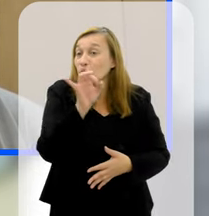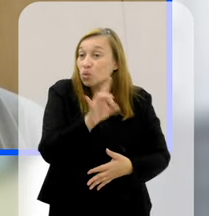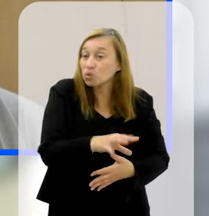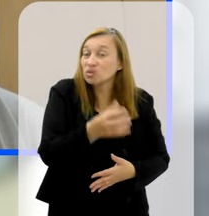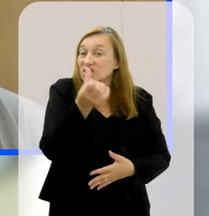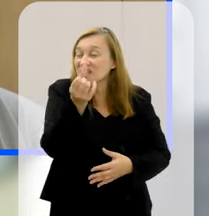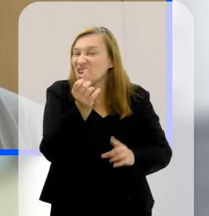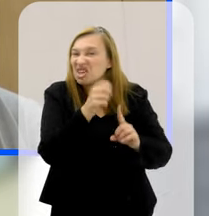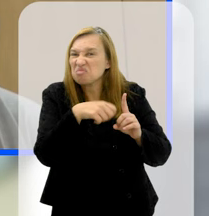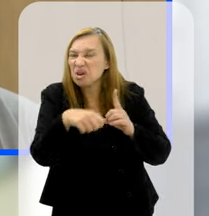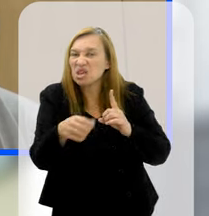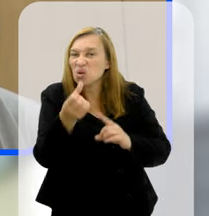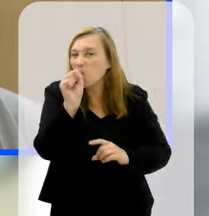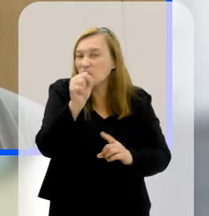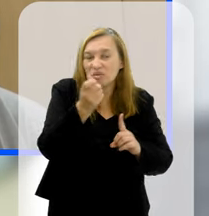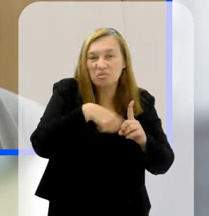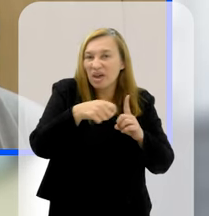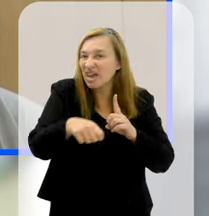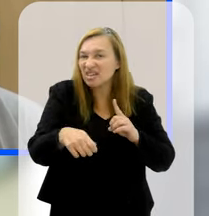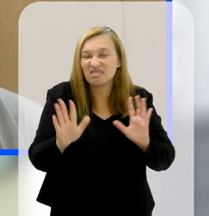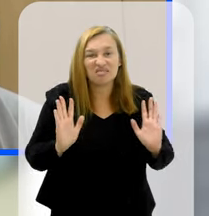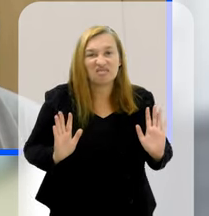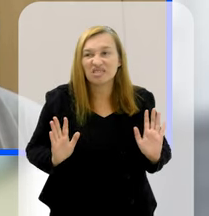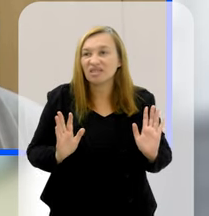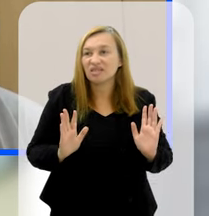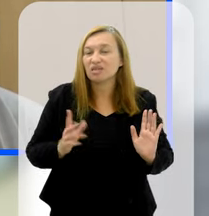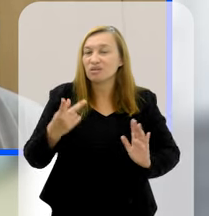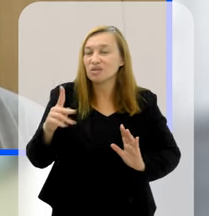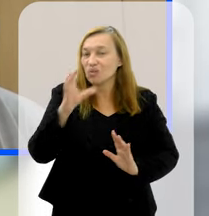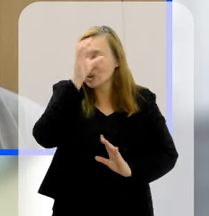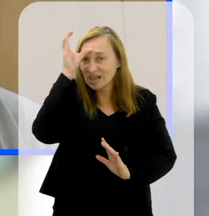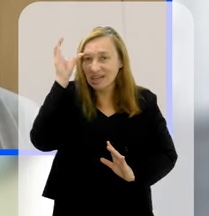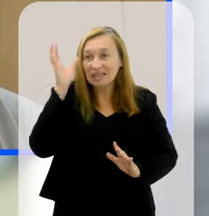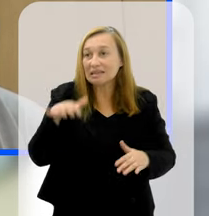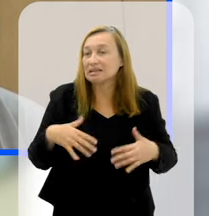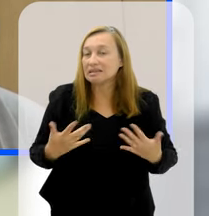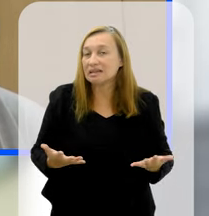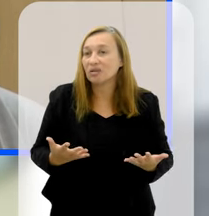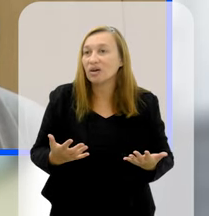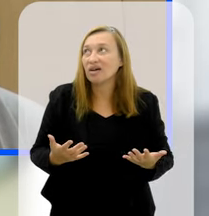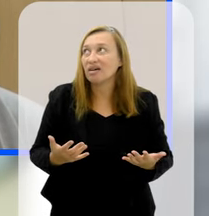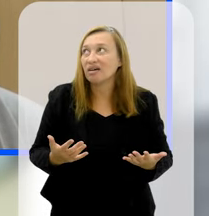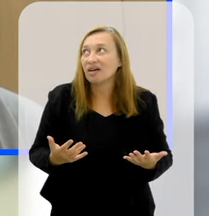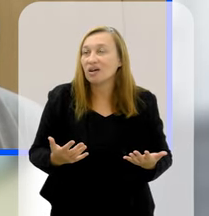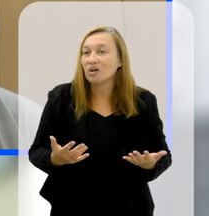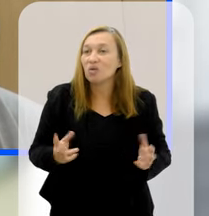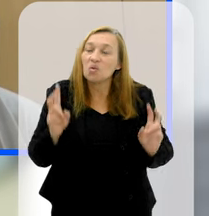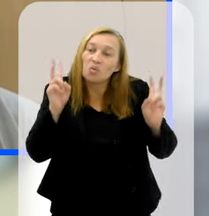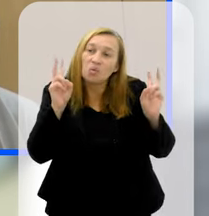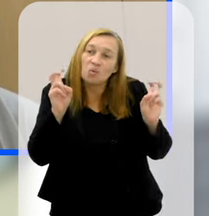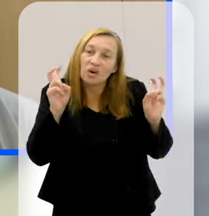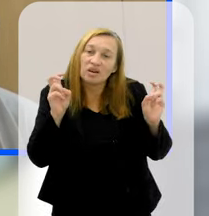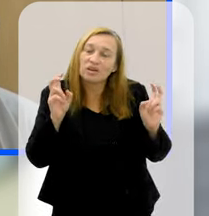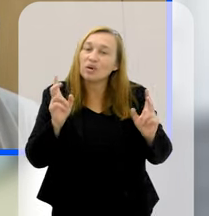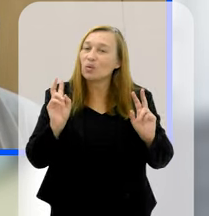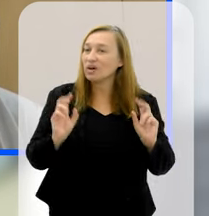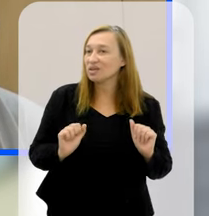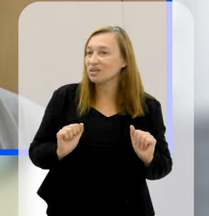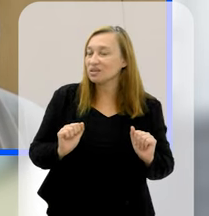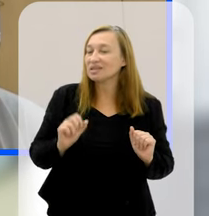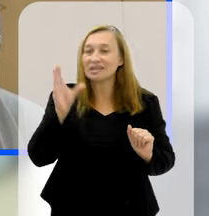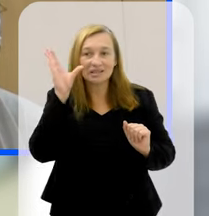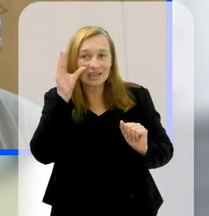os últimos 6 meses ou 8 meses com o seu cliente. Um parênteses,